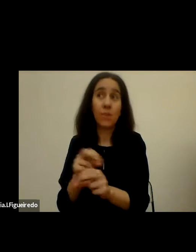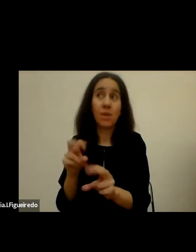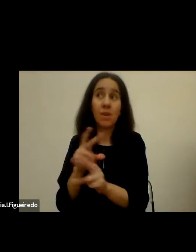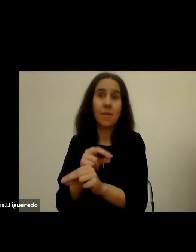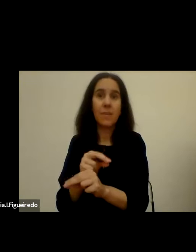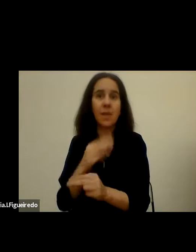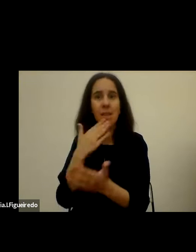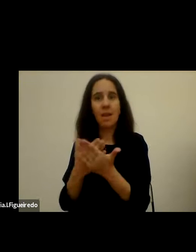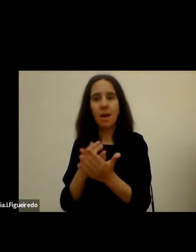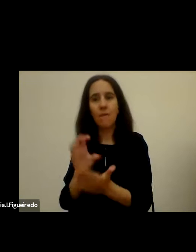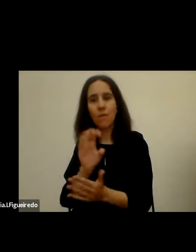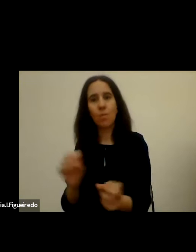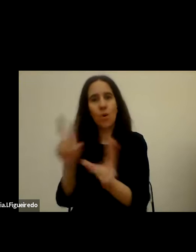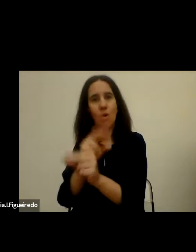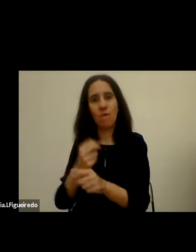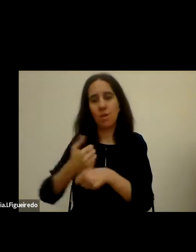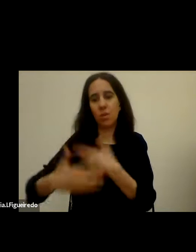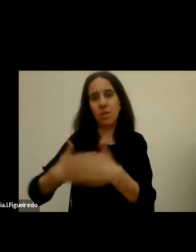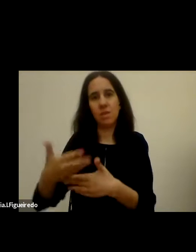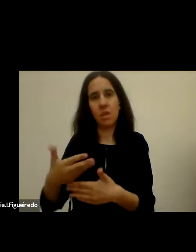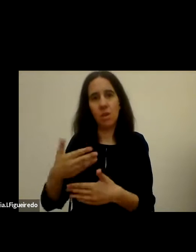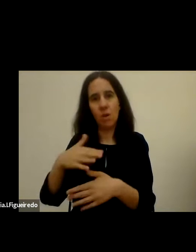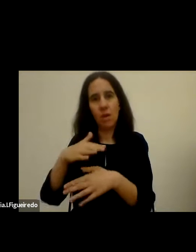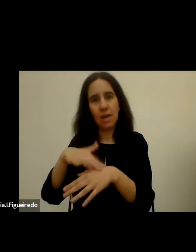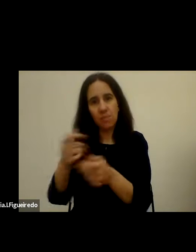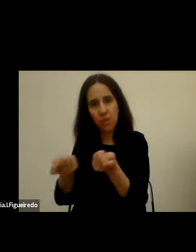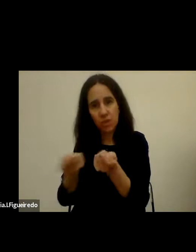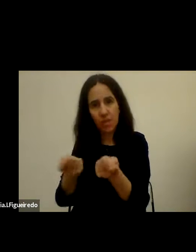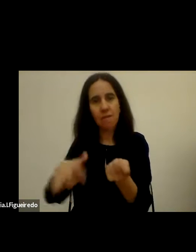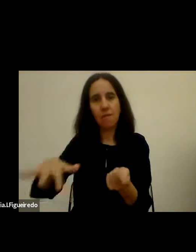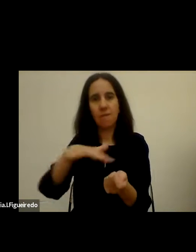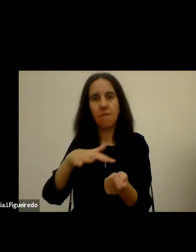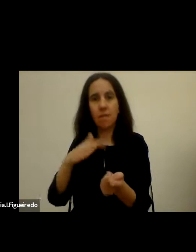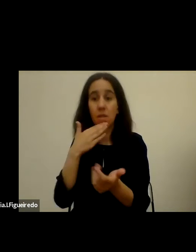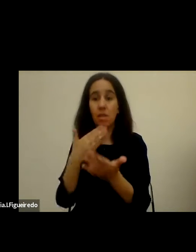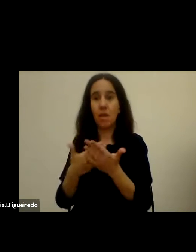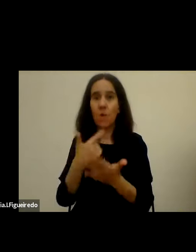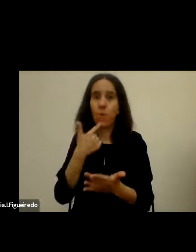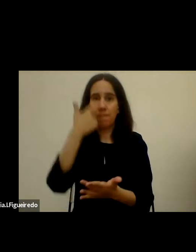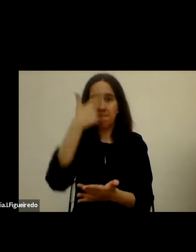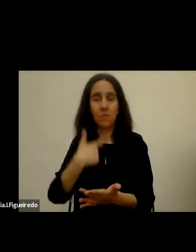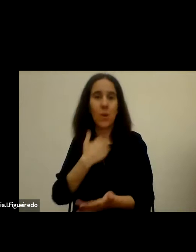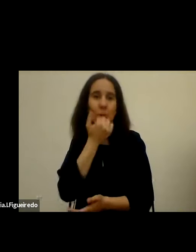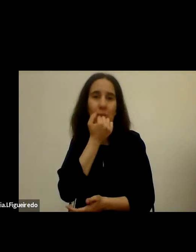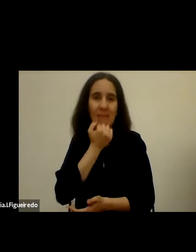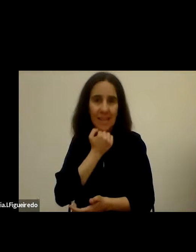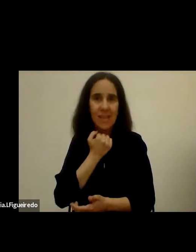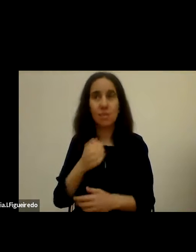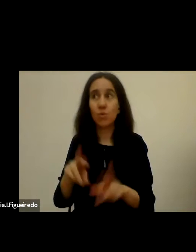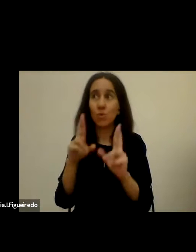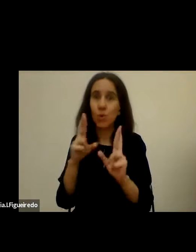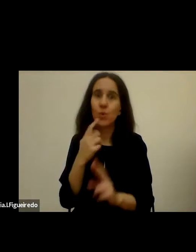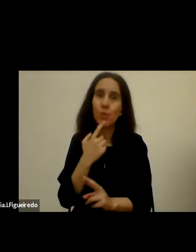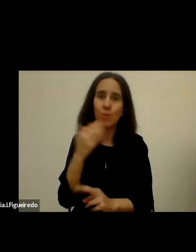uma nova forma de atuação da atividade administrativa, o que me deixa muito contente e muito esperançoso